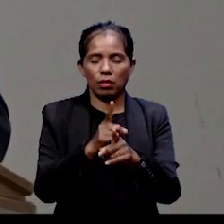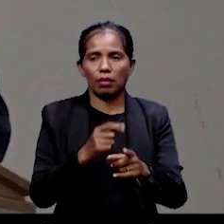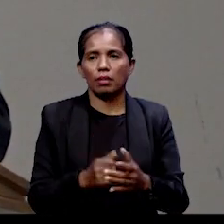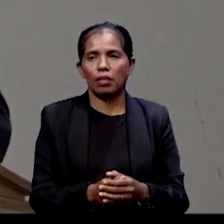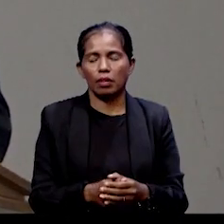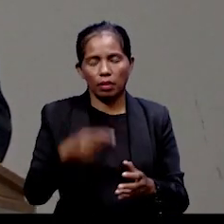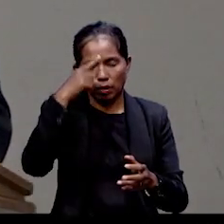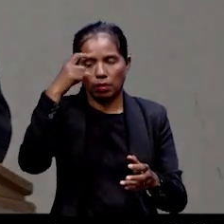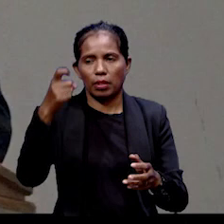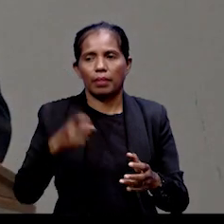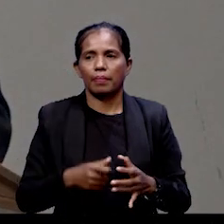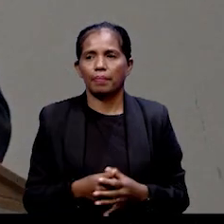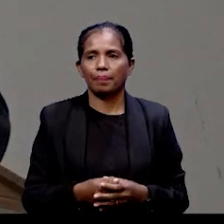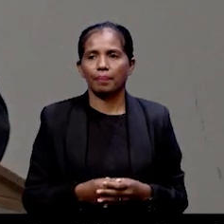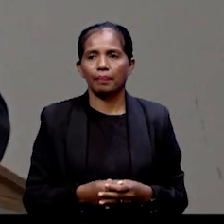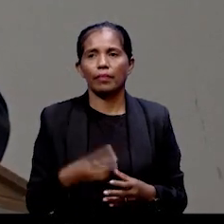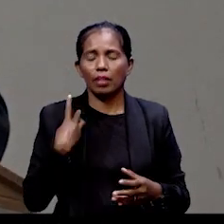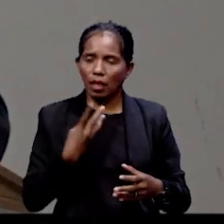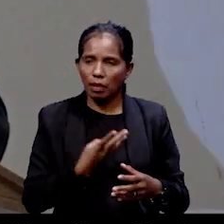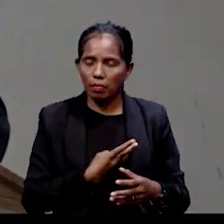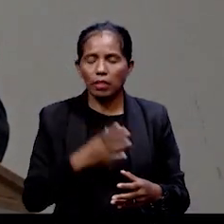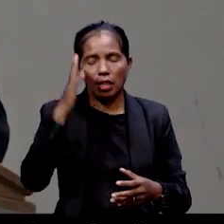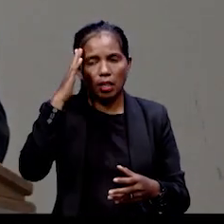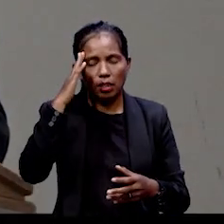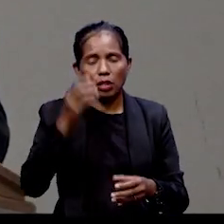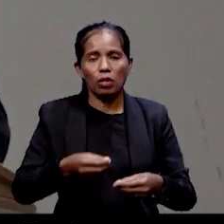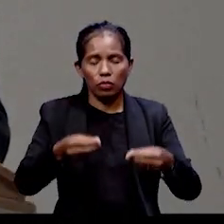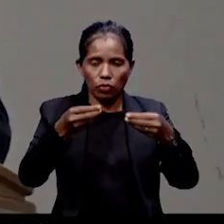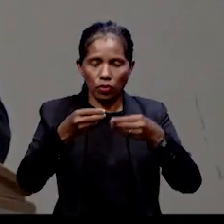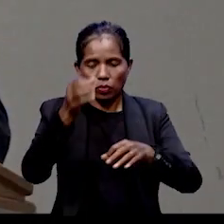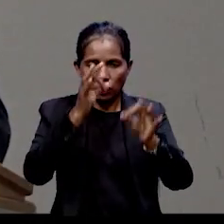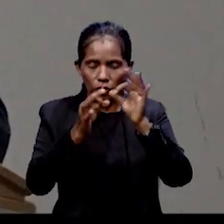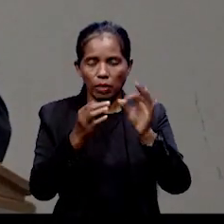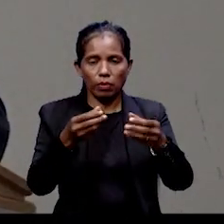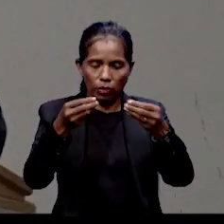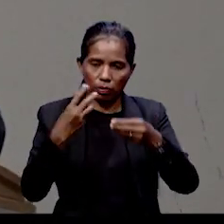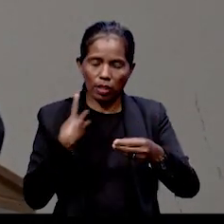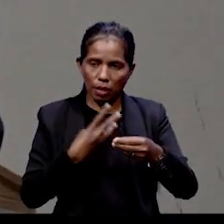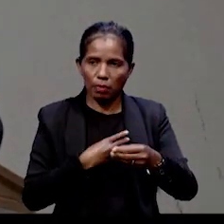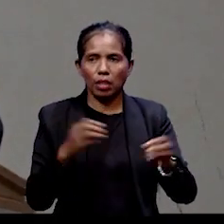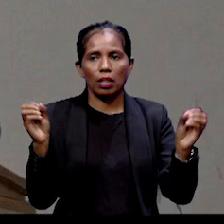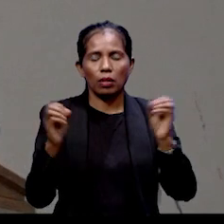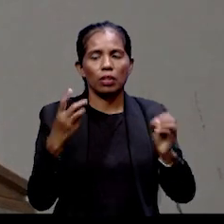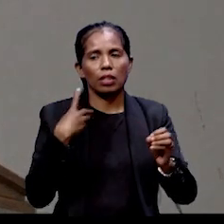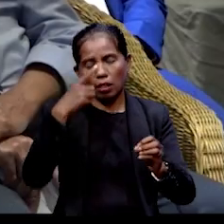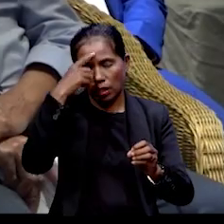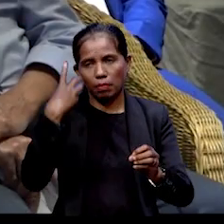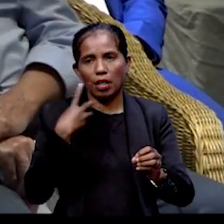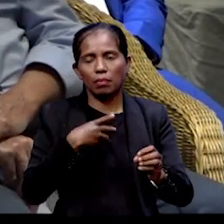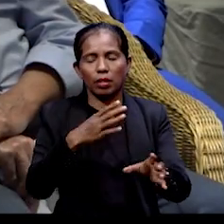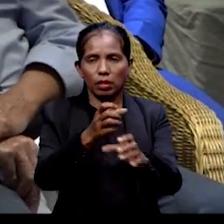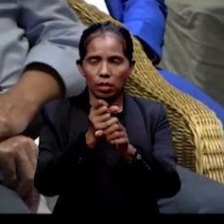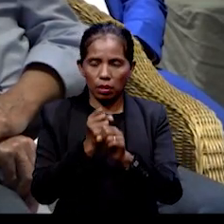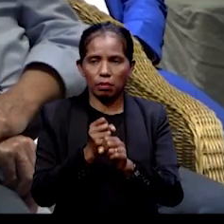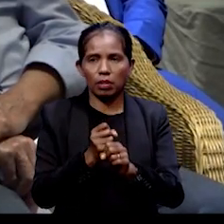Também, da nele, a mim você tem, né, cara? Confiança de mim, que pode ser a forma, e a mim, lá os tambas, a mim, se mo tambas, eu vou